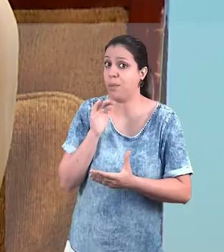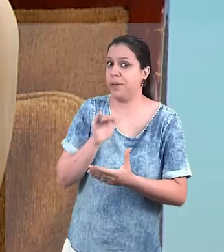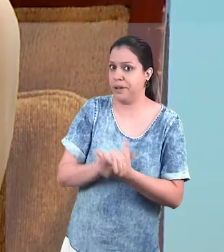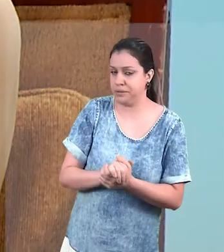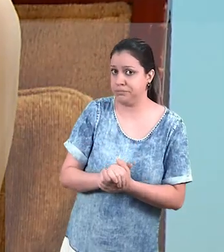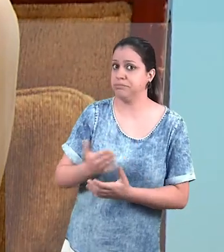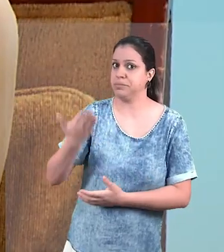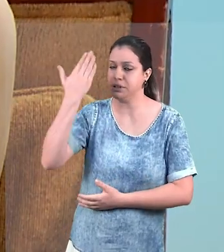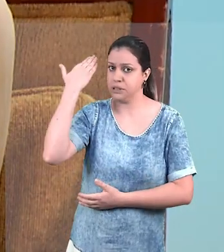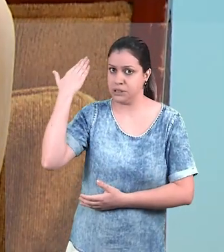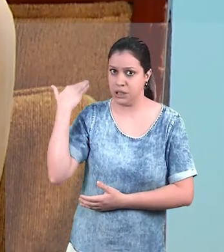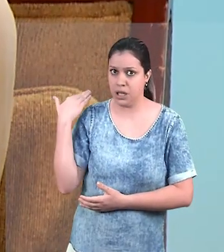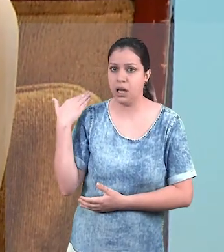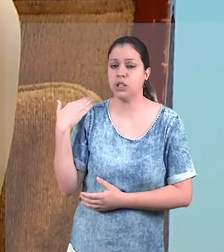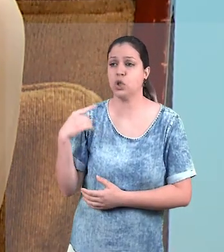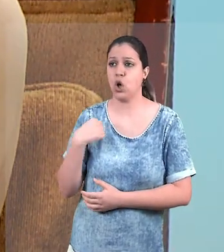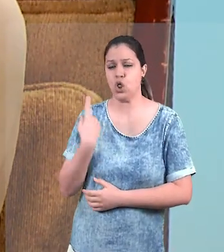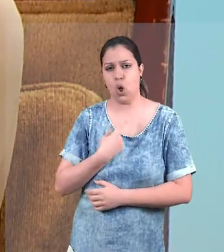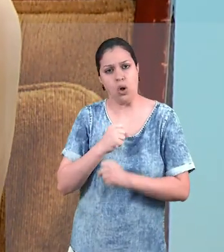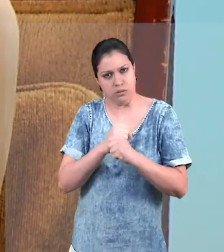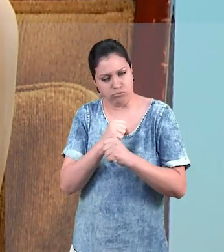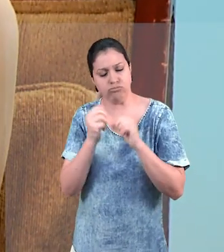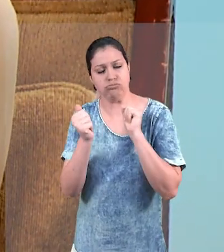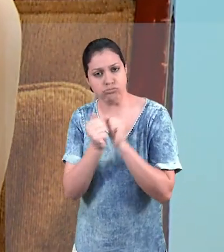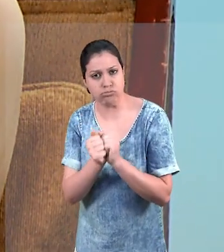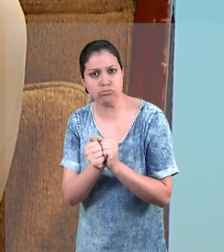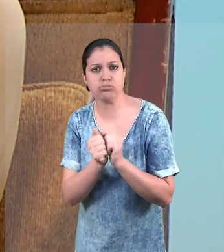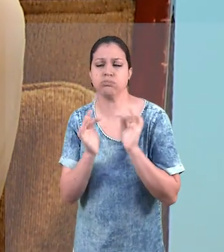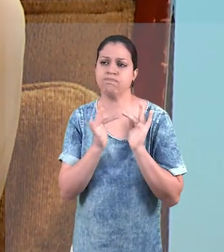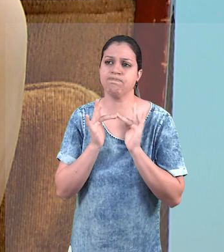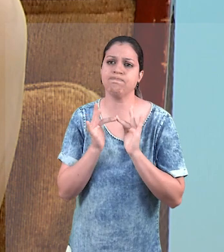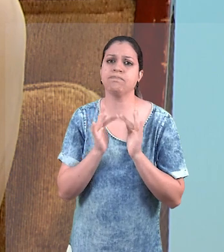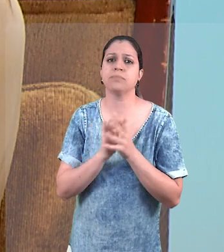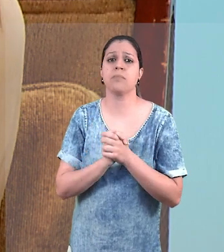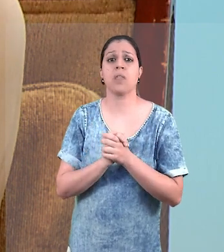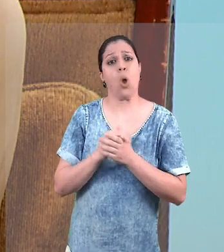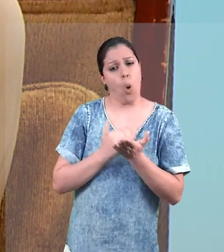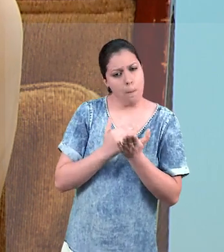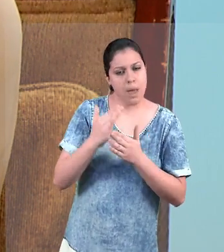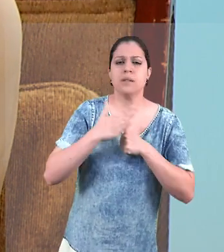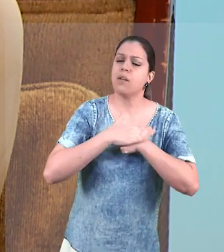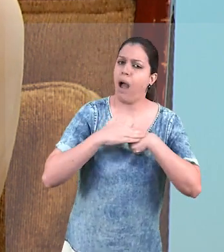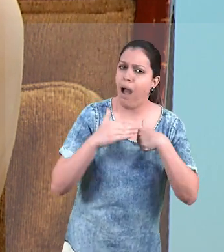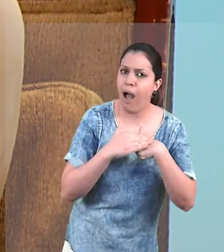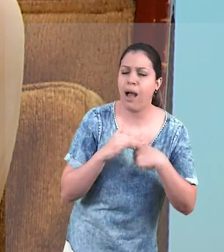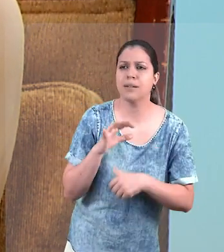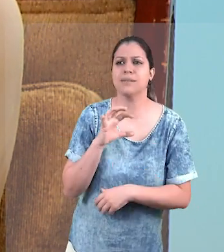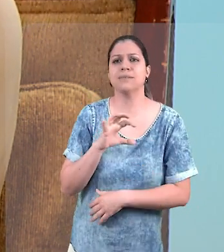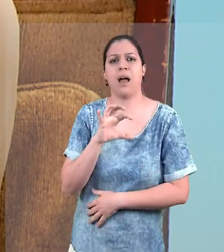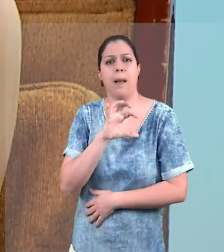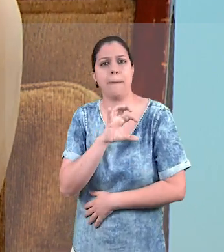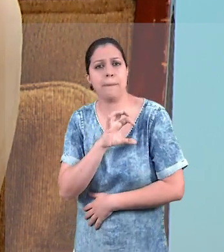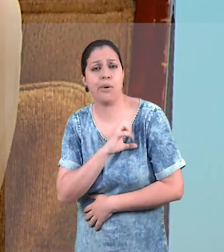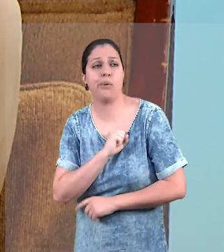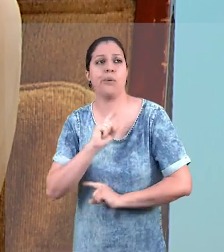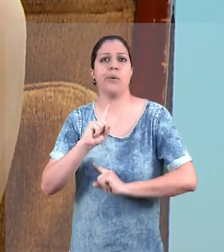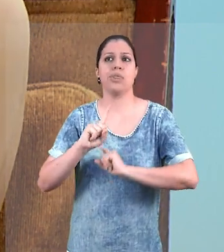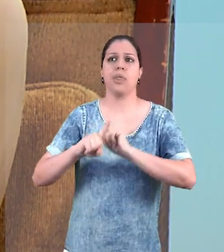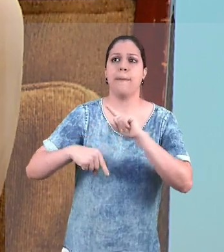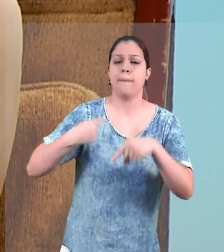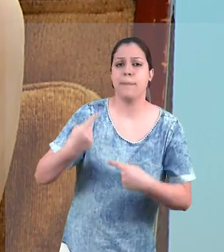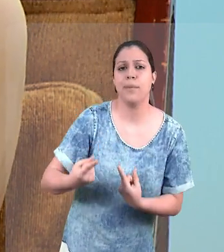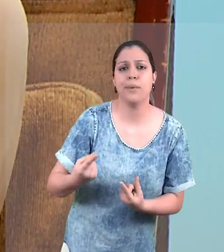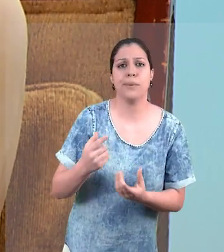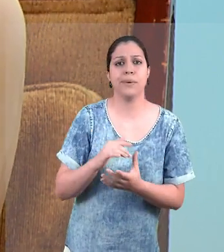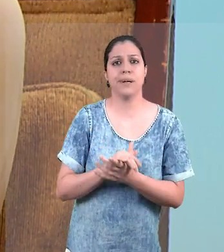parceiro no qual nós convivemos durante um tempo, com muito carinho, com muito amor. Aí